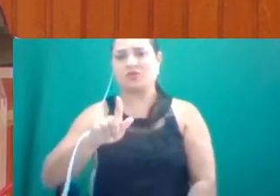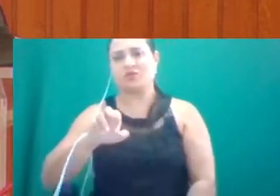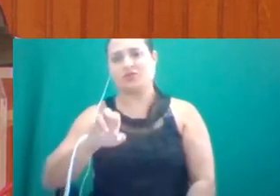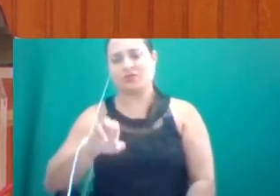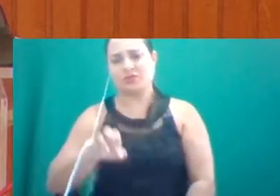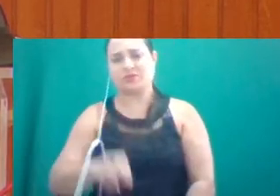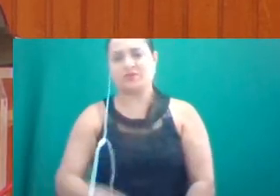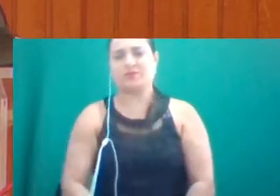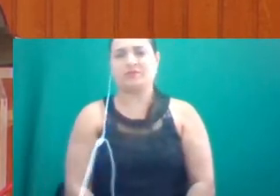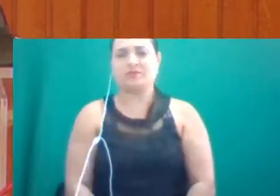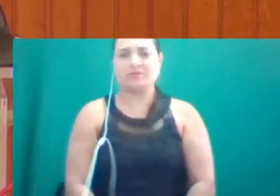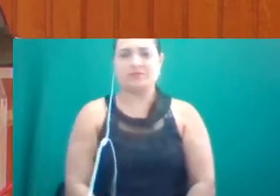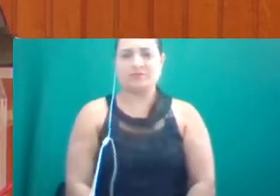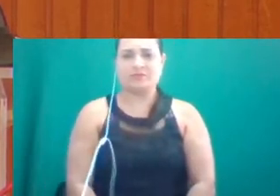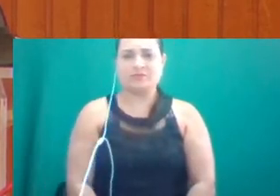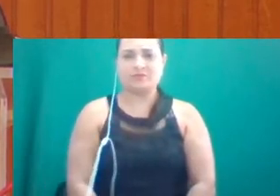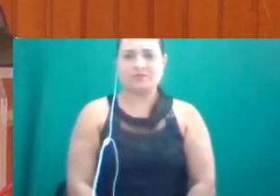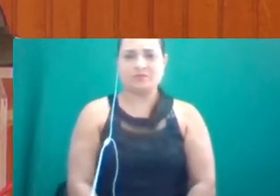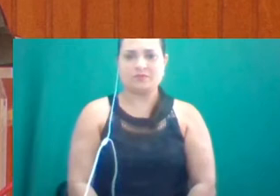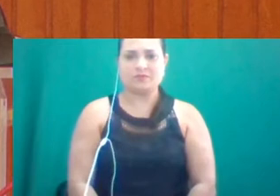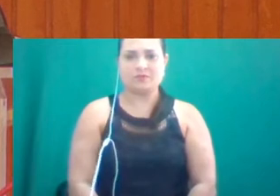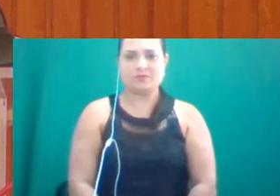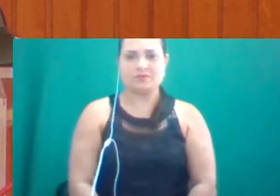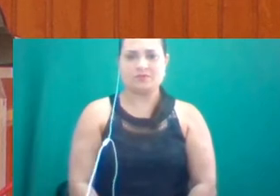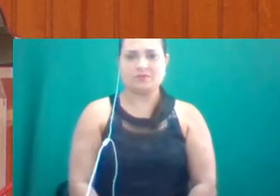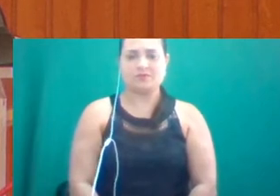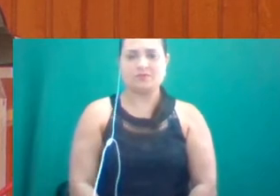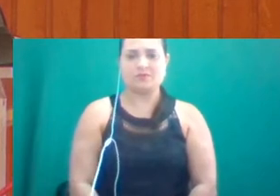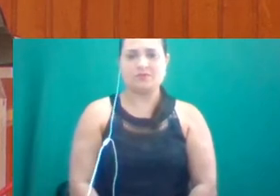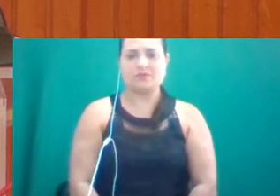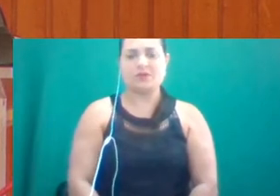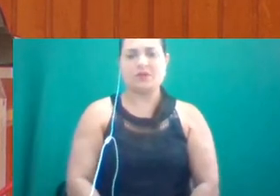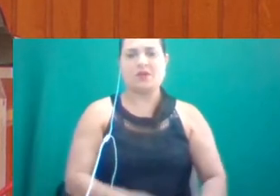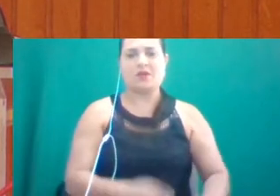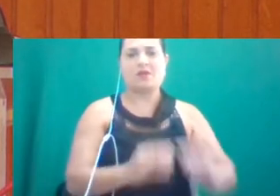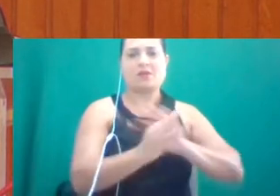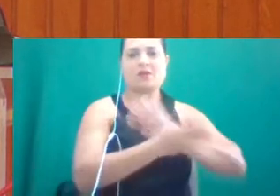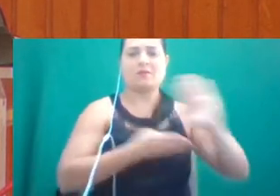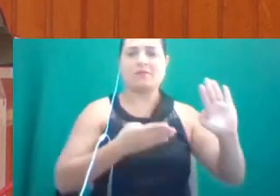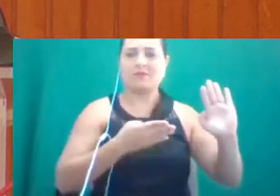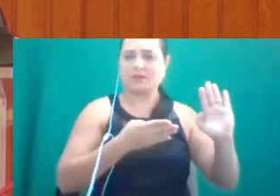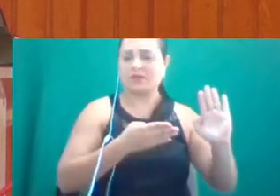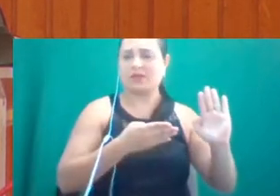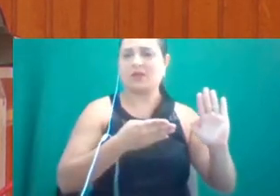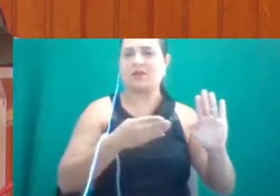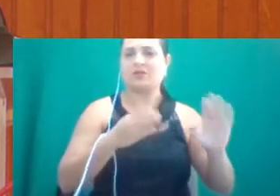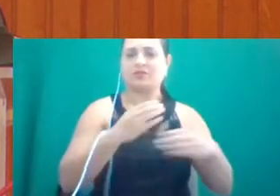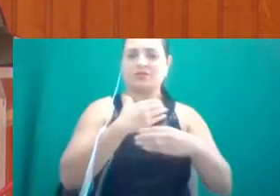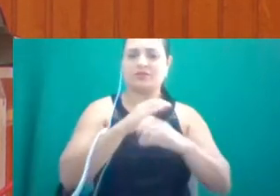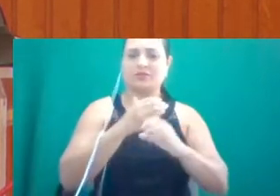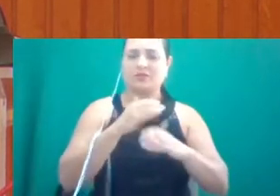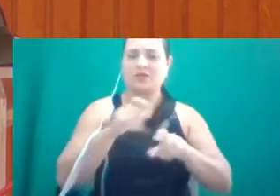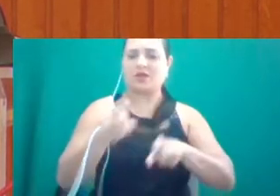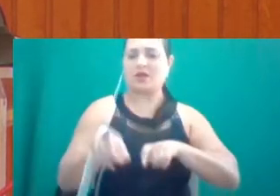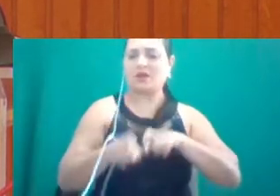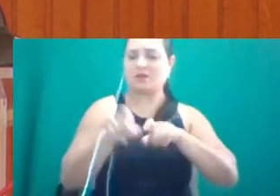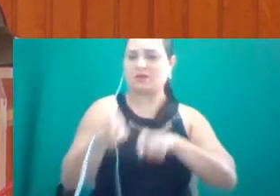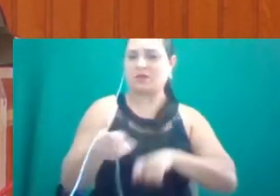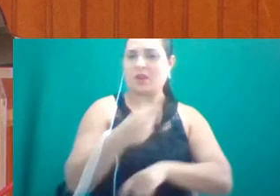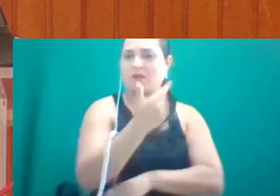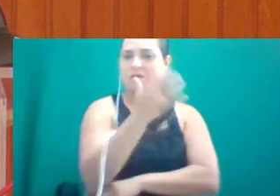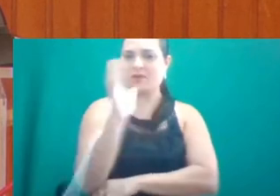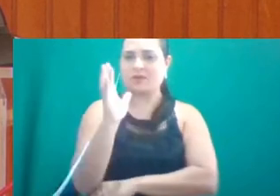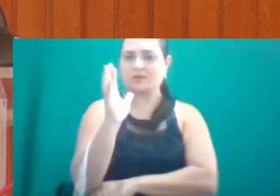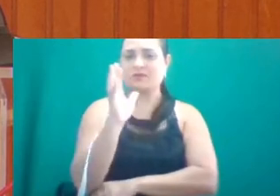Débora Assunção do Nascimento. Bacharelado em Gastronomia, Carla Viviane Santos